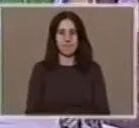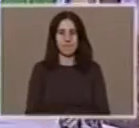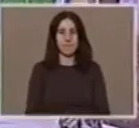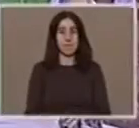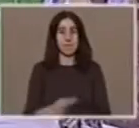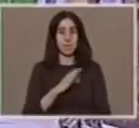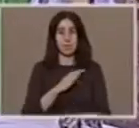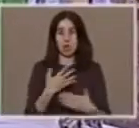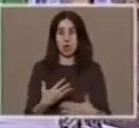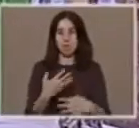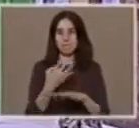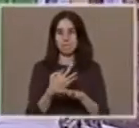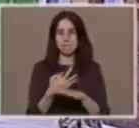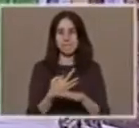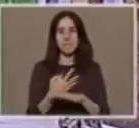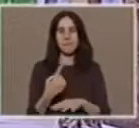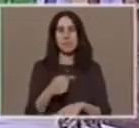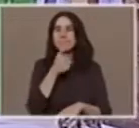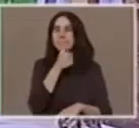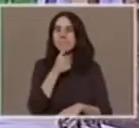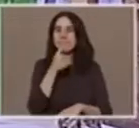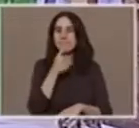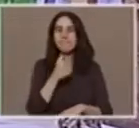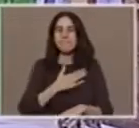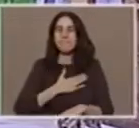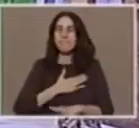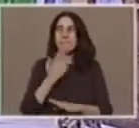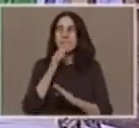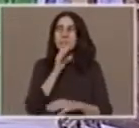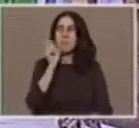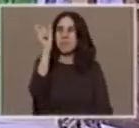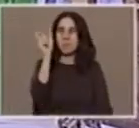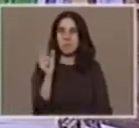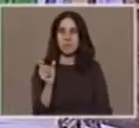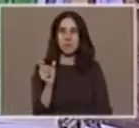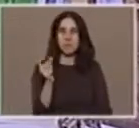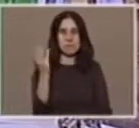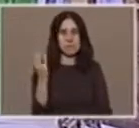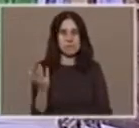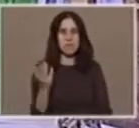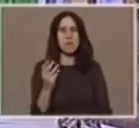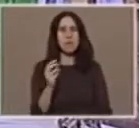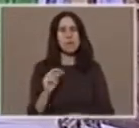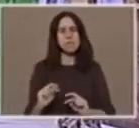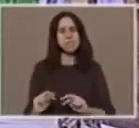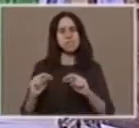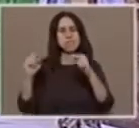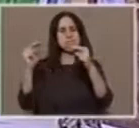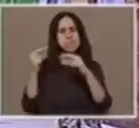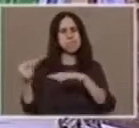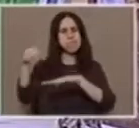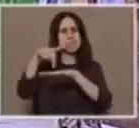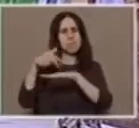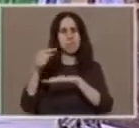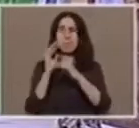Celebrando agora, Senhor, o memorial da paixão redentora do vosso Filho, da sua admirável ressurreição e ascensão aos céus,